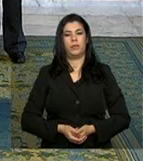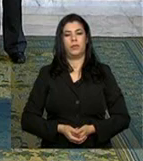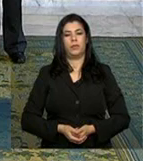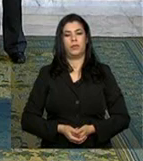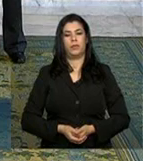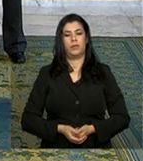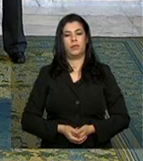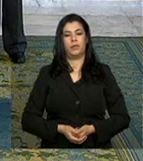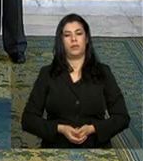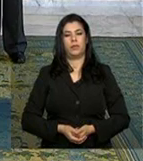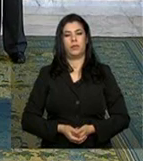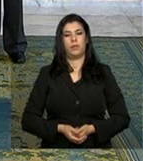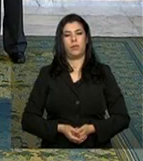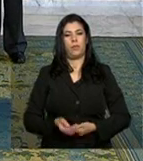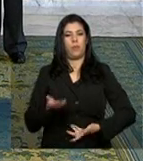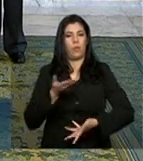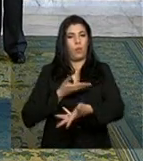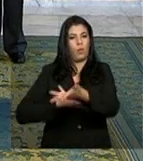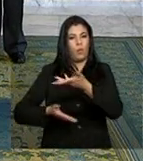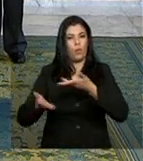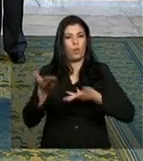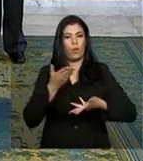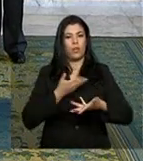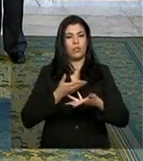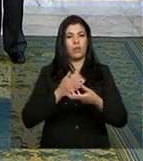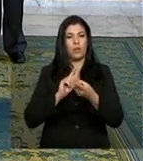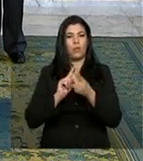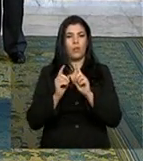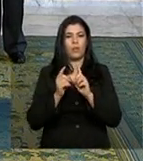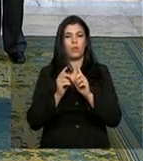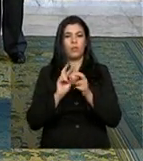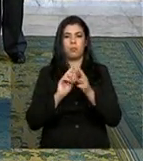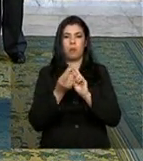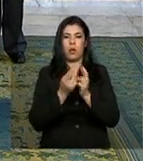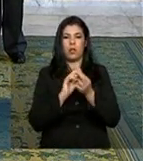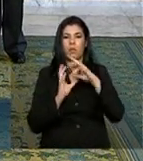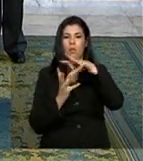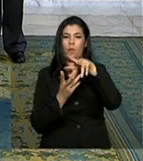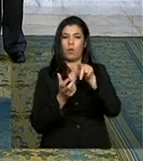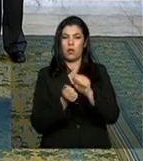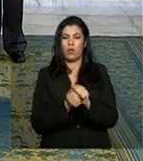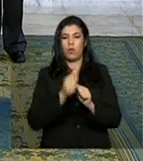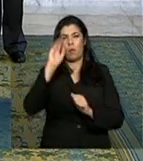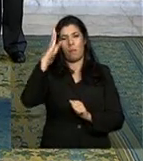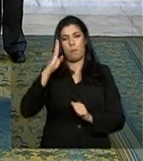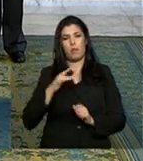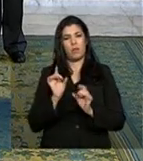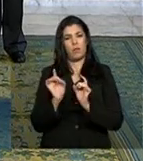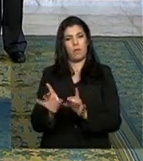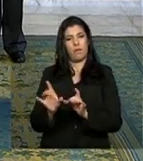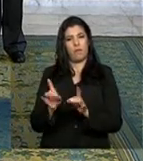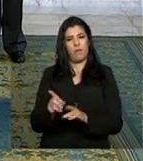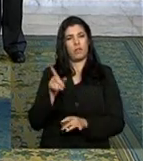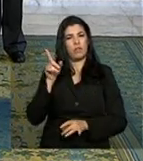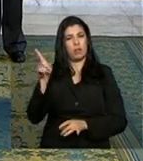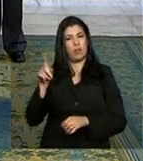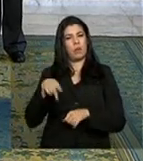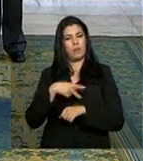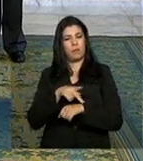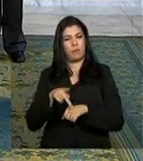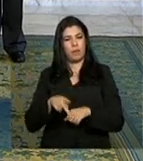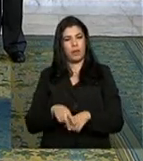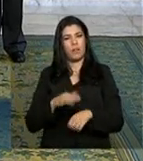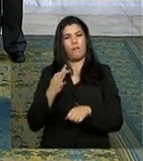No intercâmbio comercial, o Brasil vende para Cabo Verde principalmente cana-de-açúcar, ferro, aço